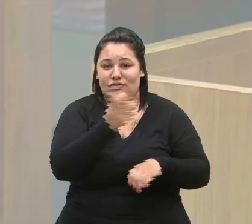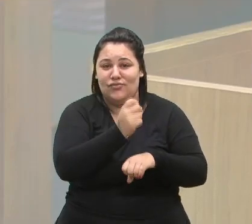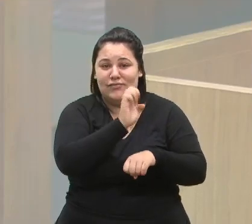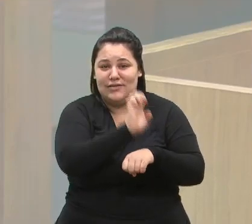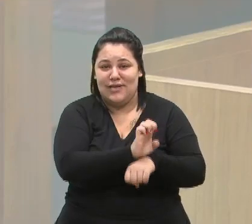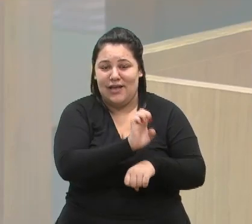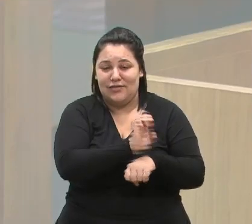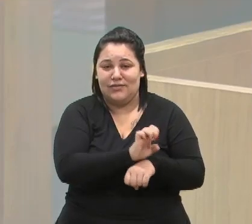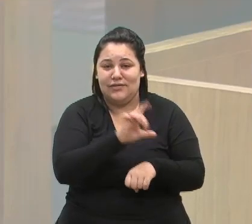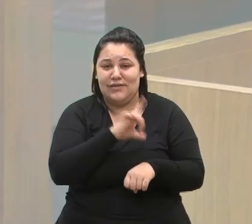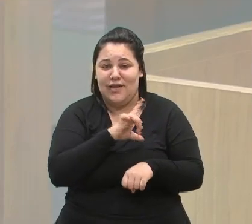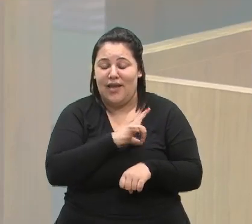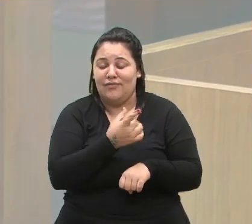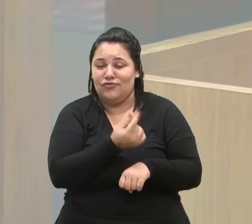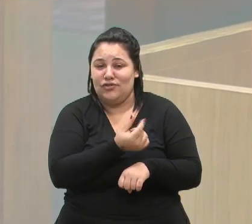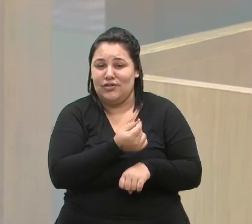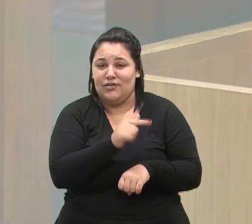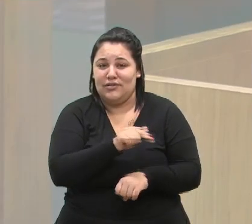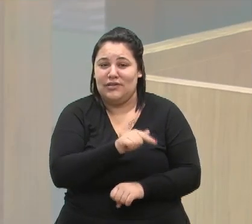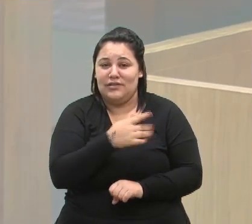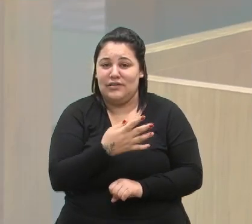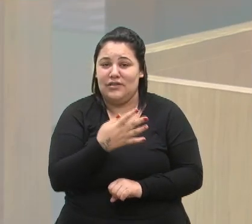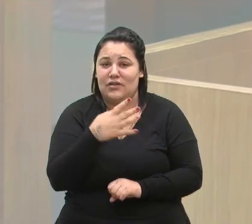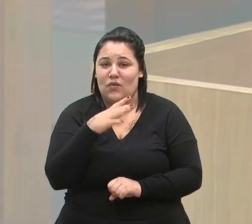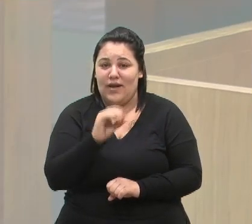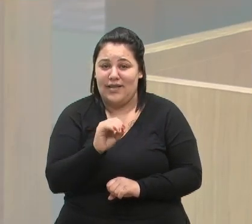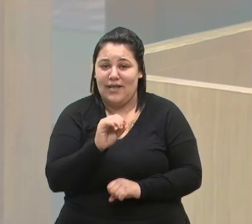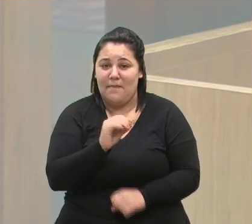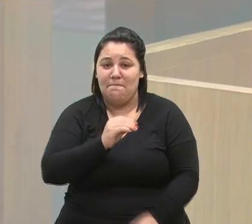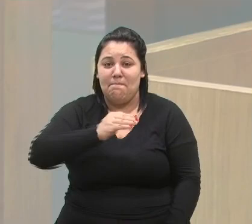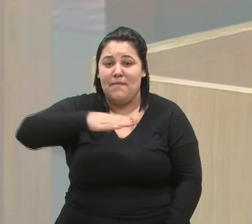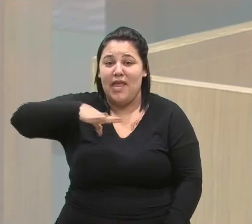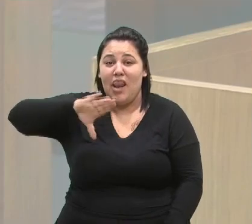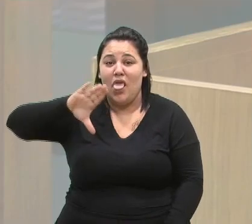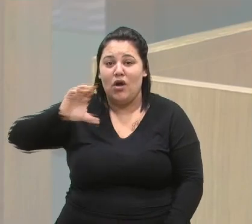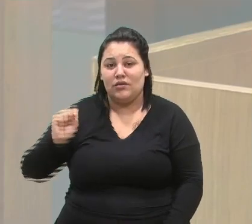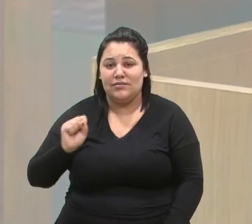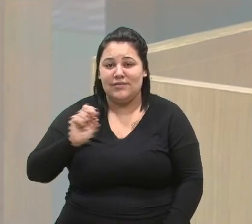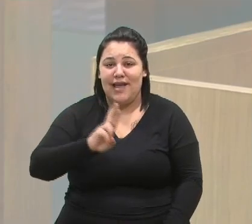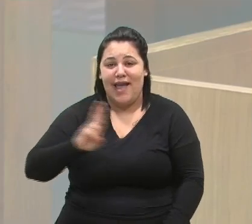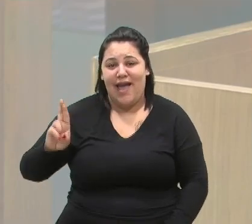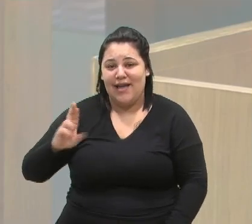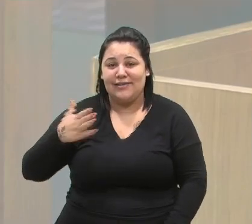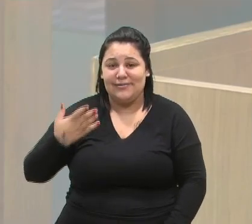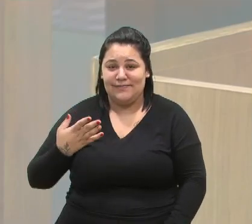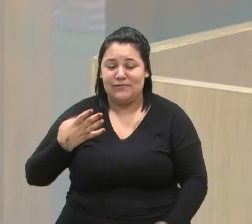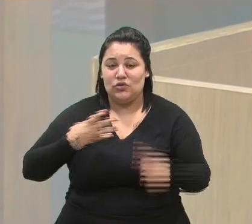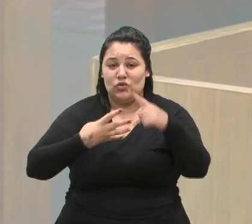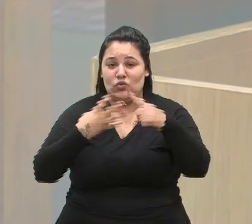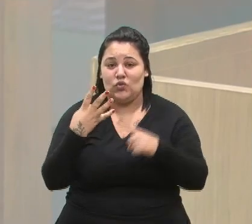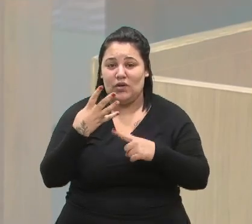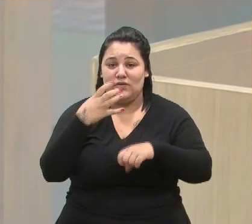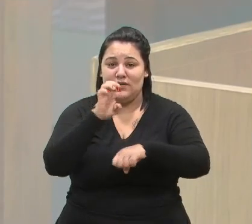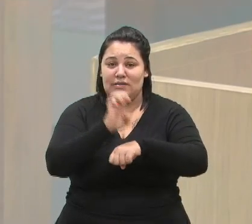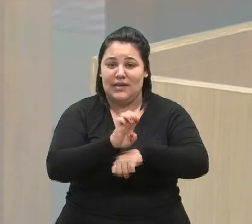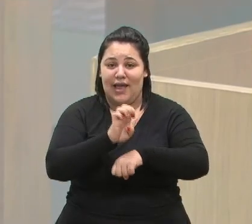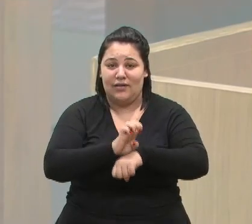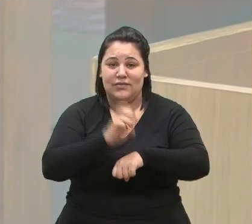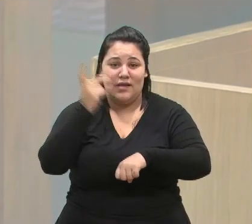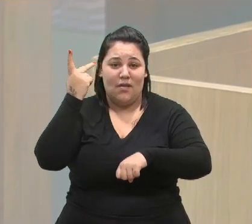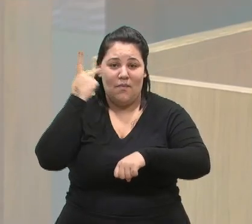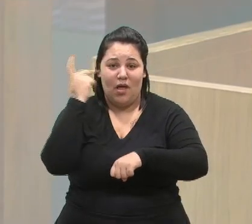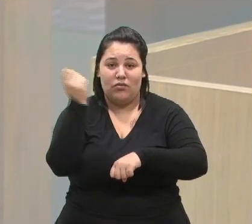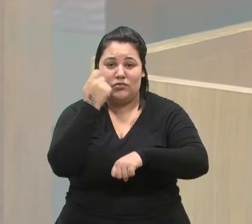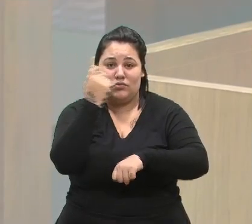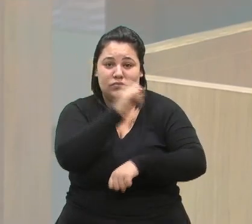a cifra de 740 bilhões de reais, sendo que os 4 estados mencionados